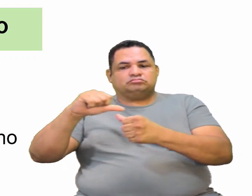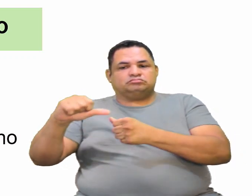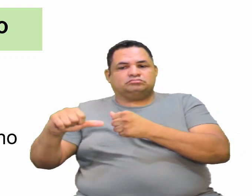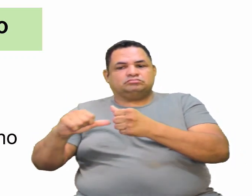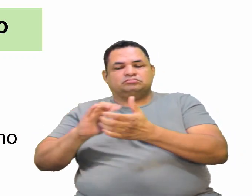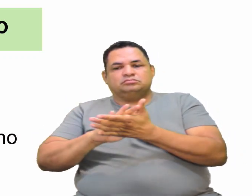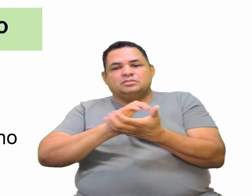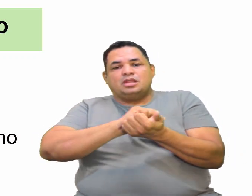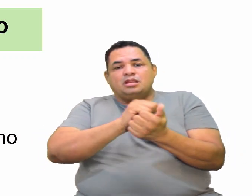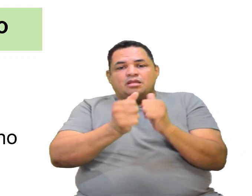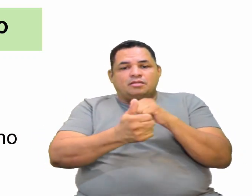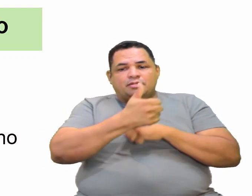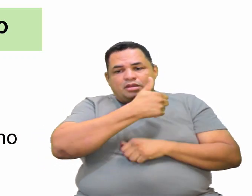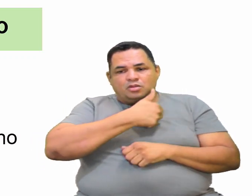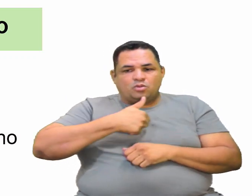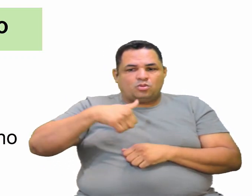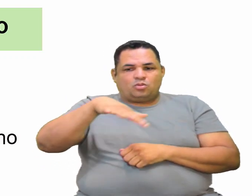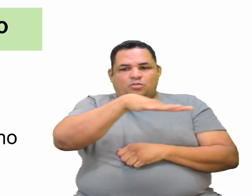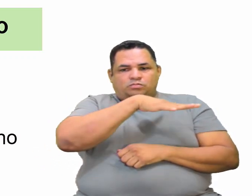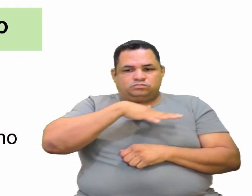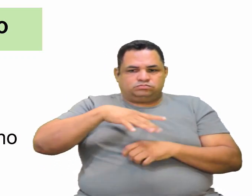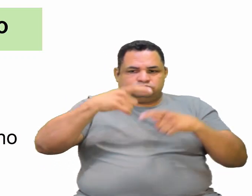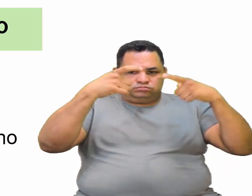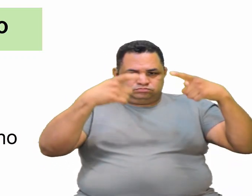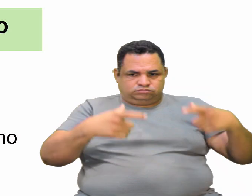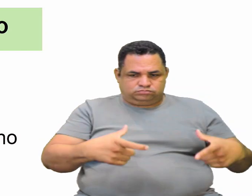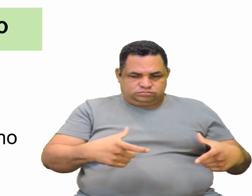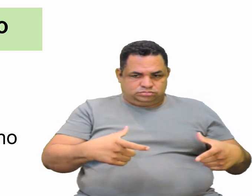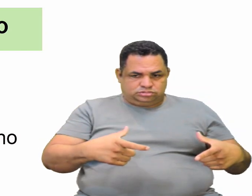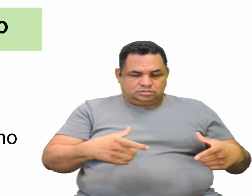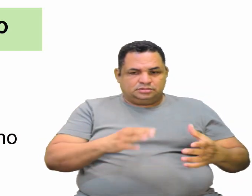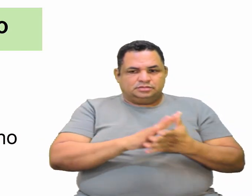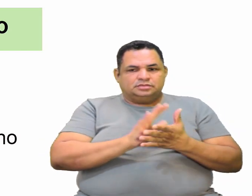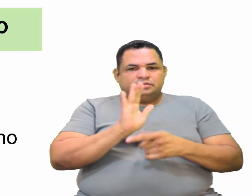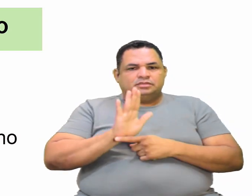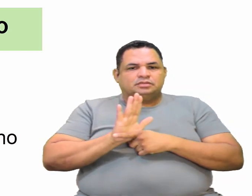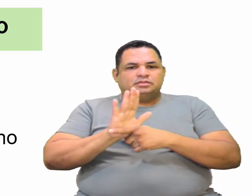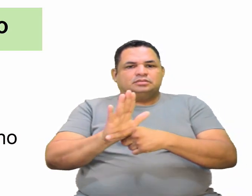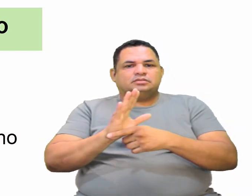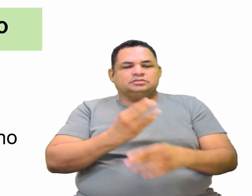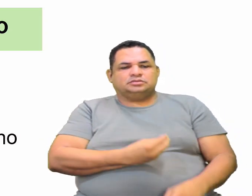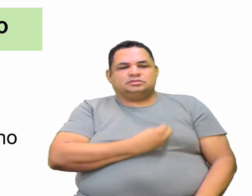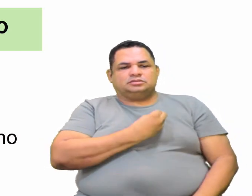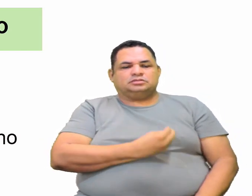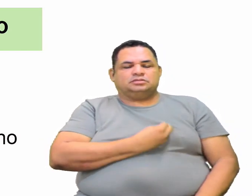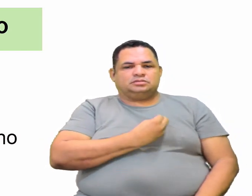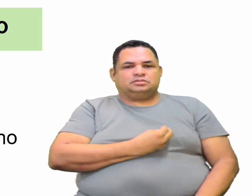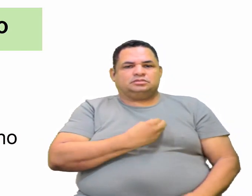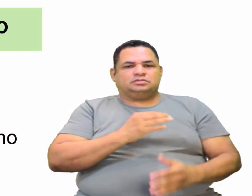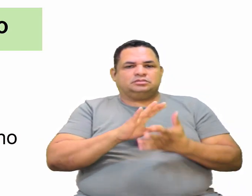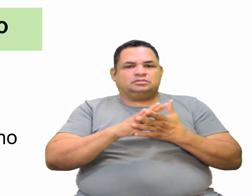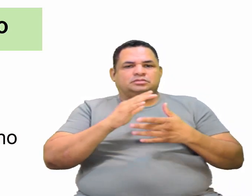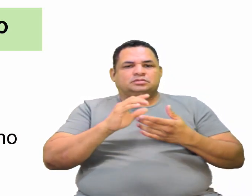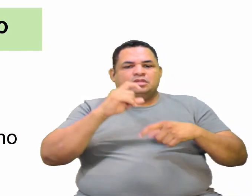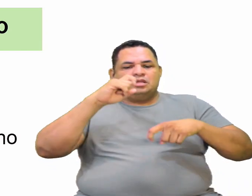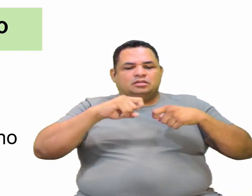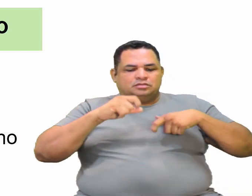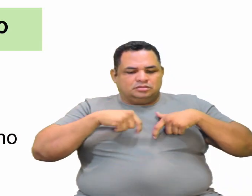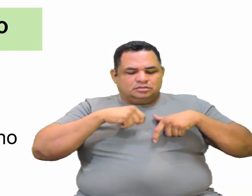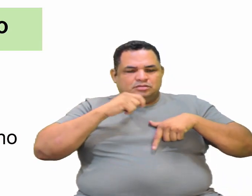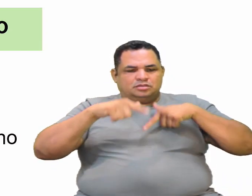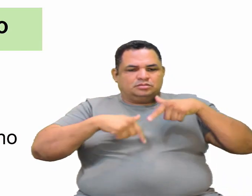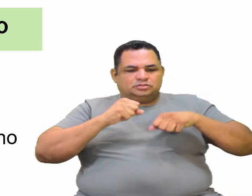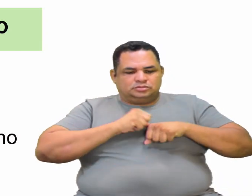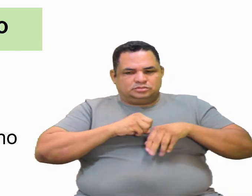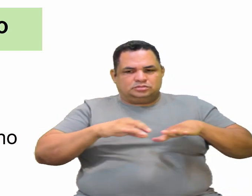mais adaptadas ao ambiente e essa adaptação vai favorecer a sobrevivência e a reprodução desses indivíduos,